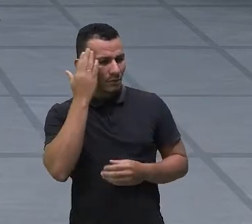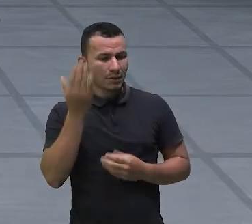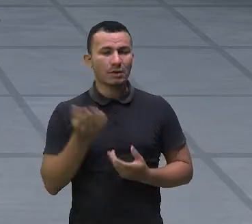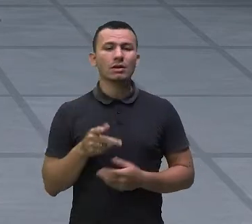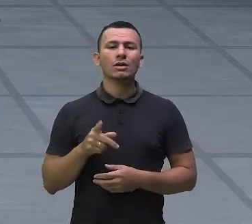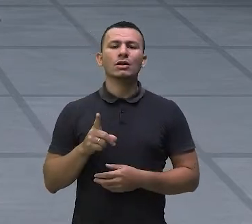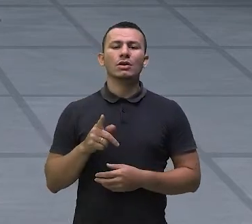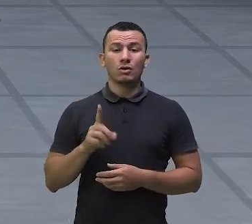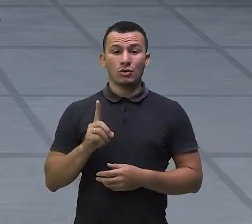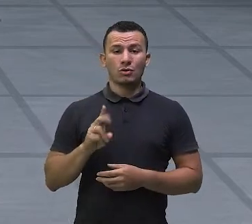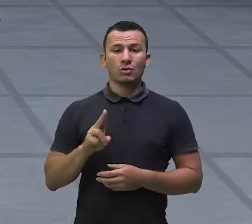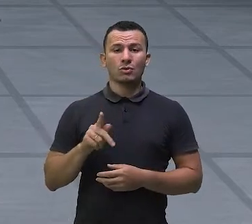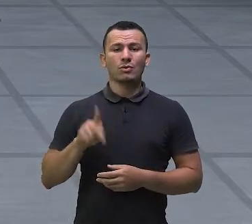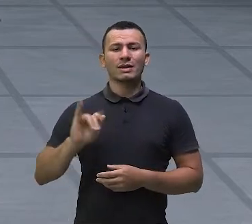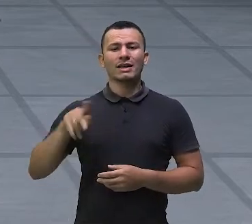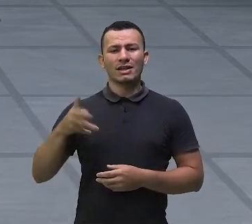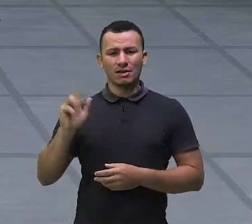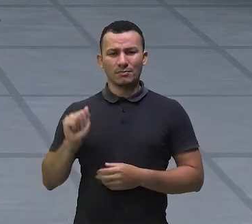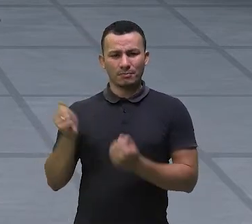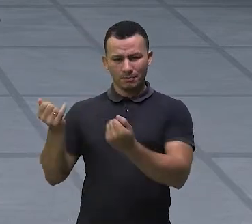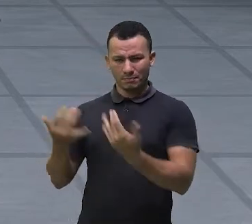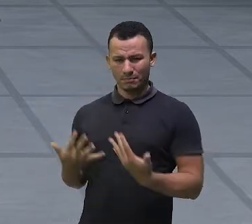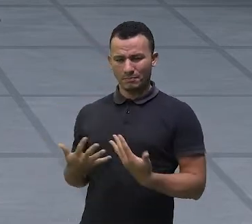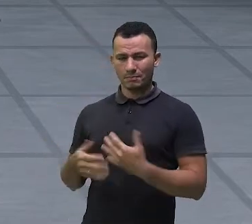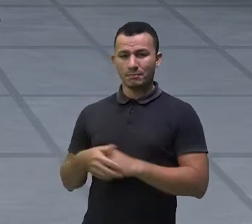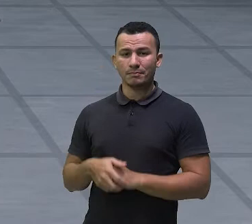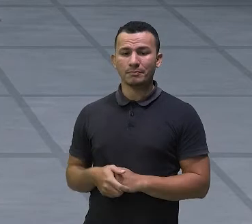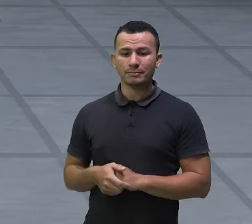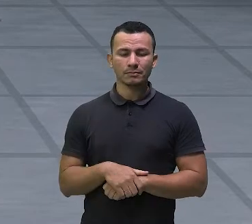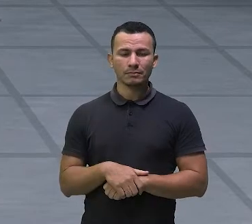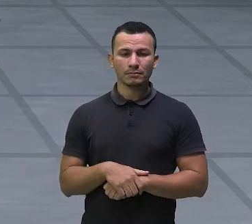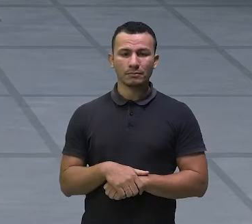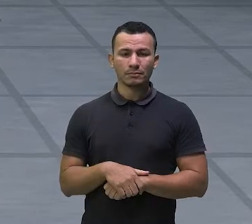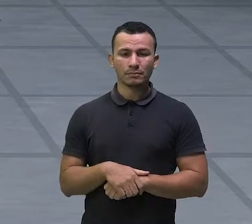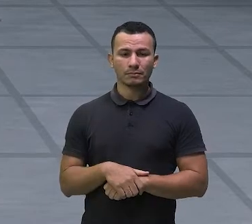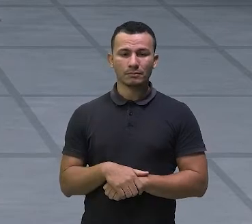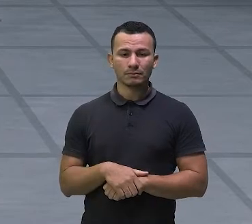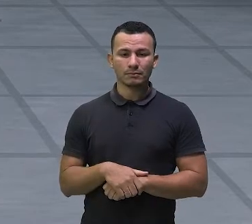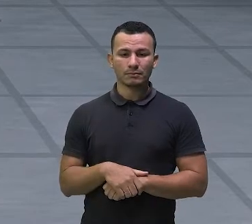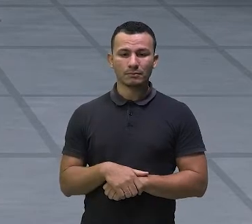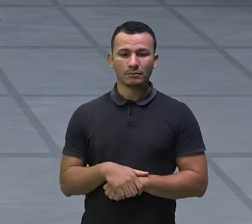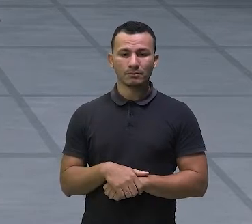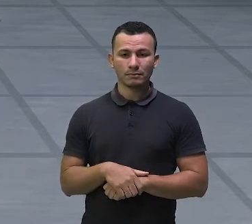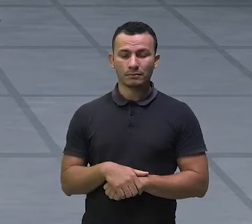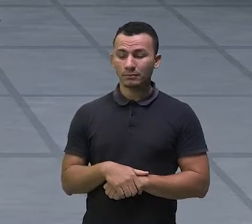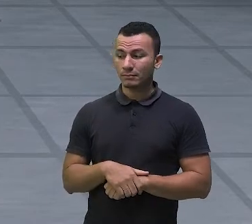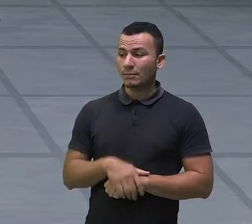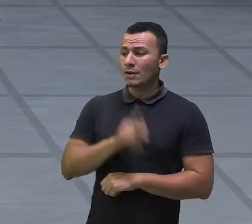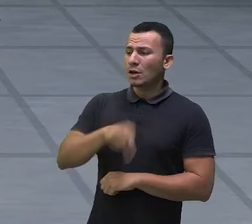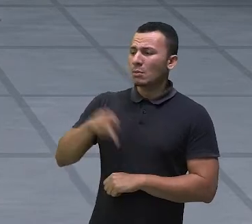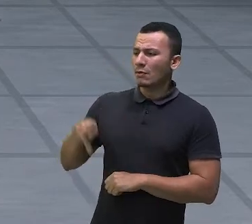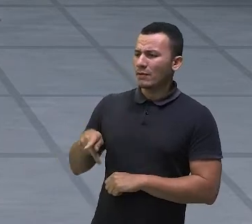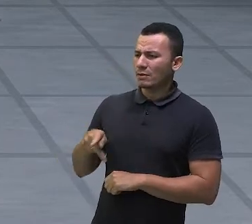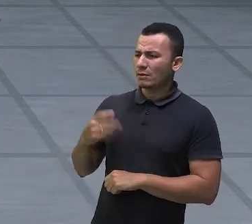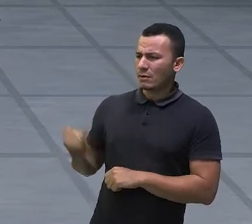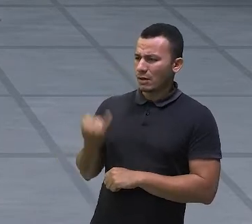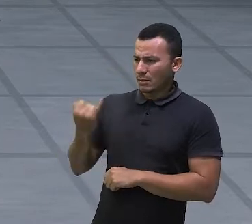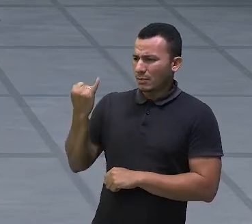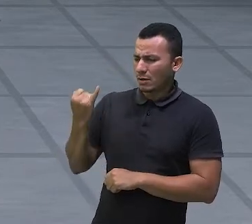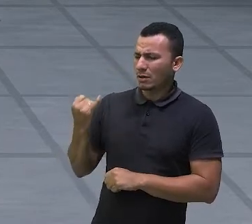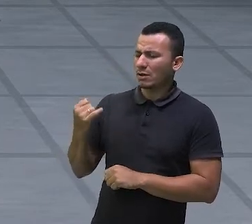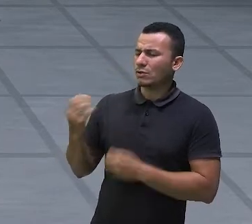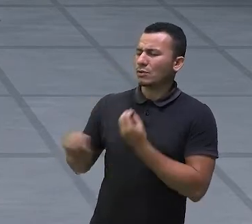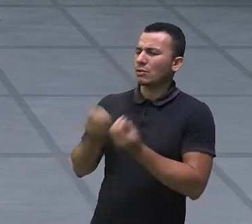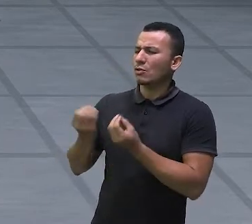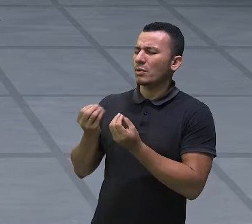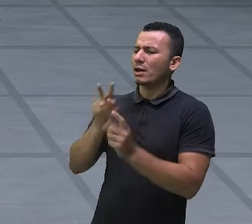Durquinha? Professor, É importante que compreendamos qual a visão